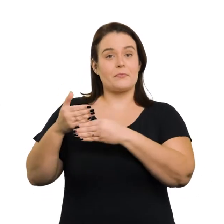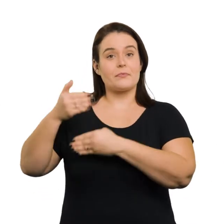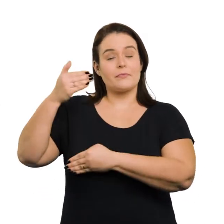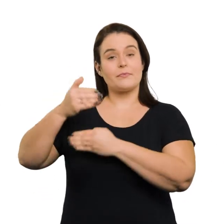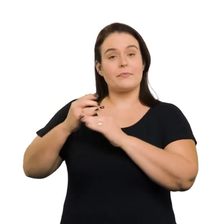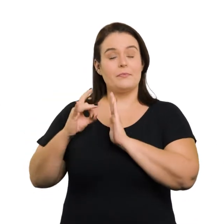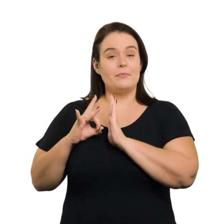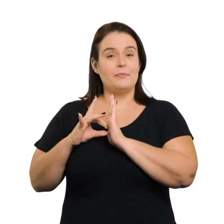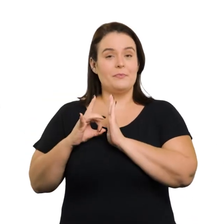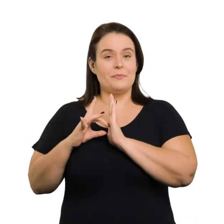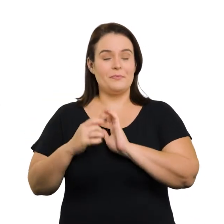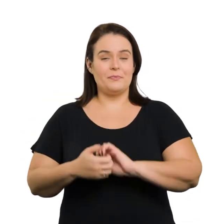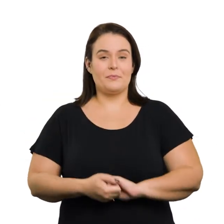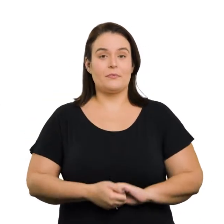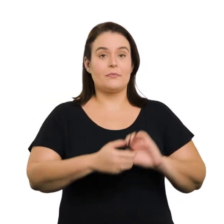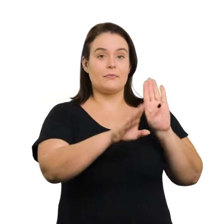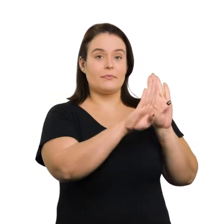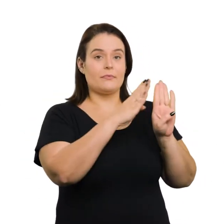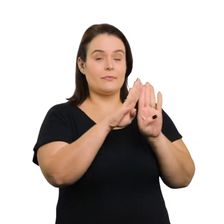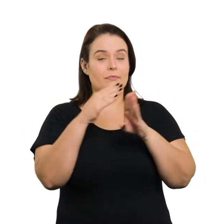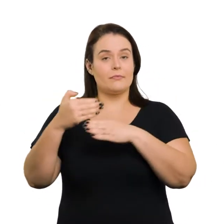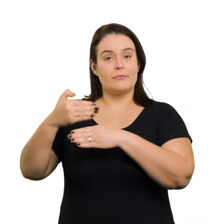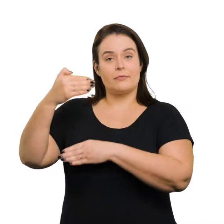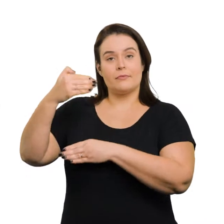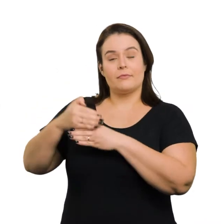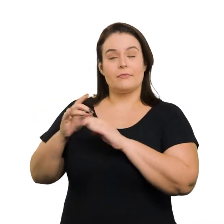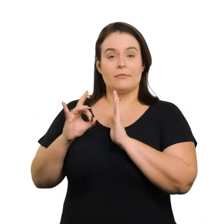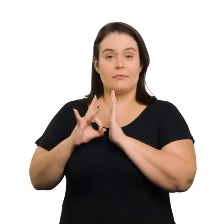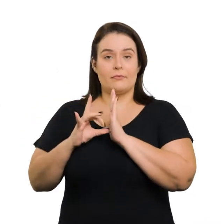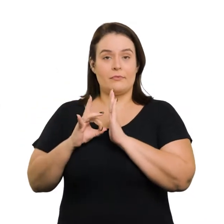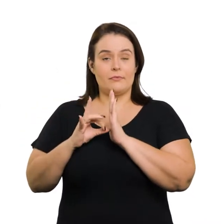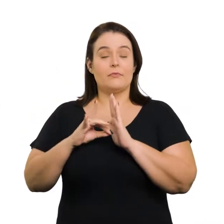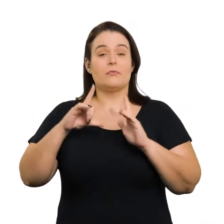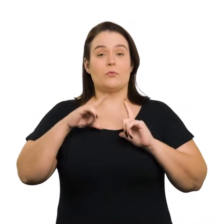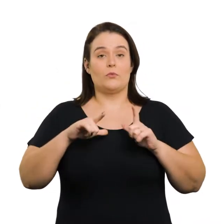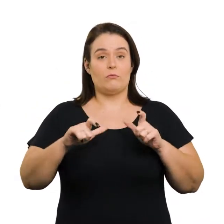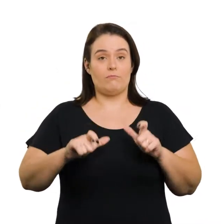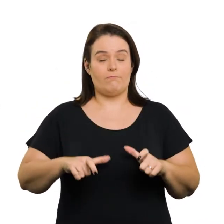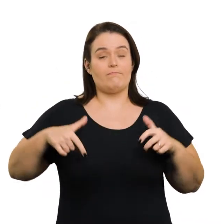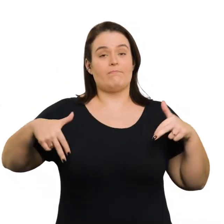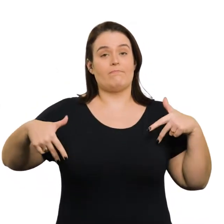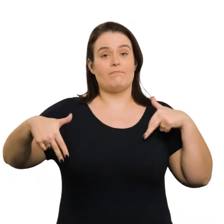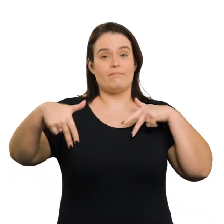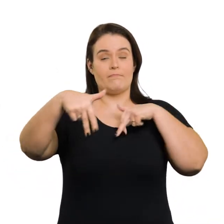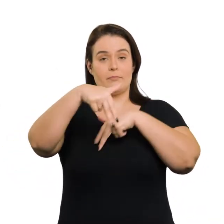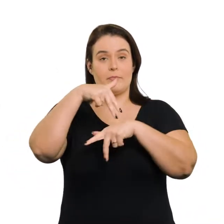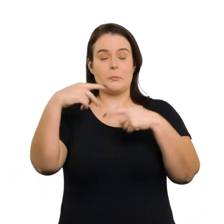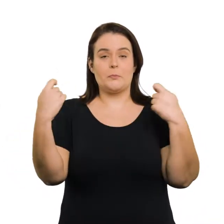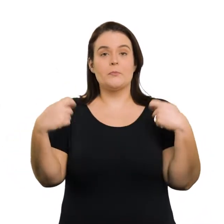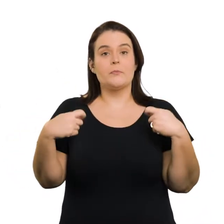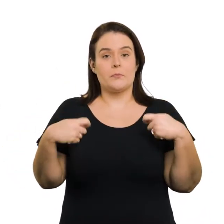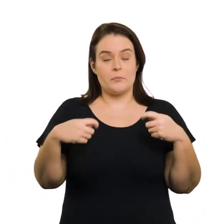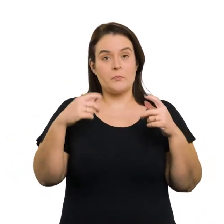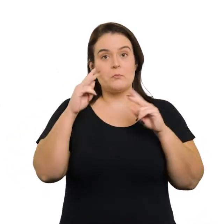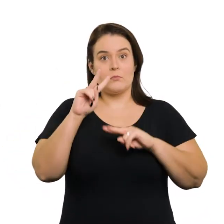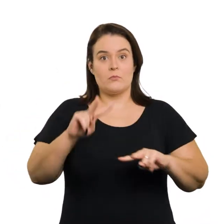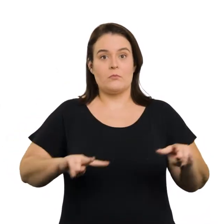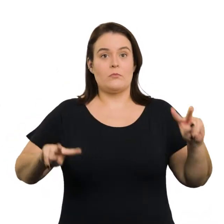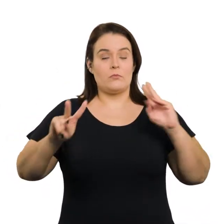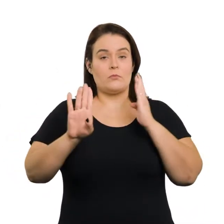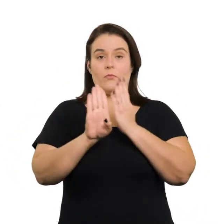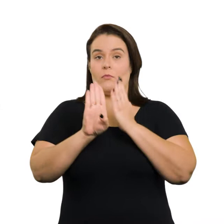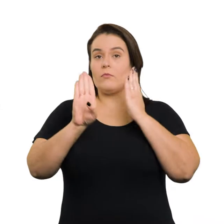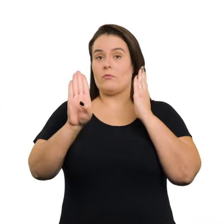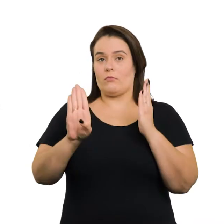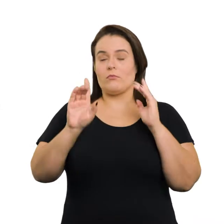Portas e paredes envidraçadas. Portas e paredes envidraçadas localizadas nas áreas de circulação devem